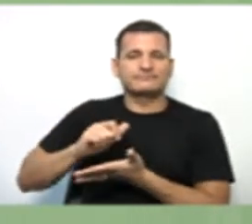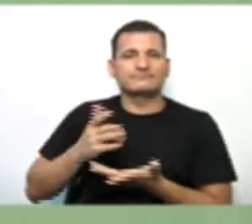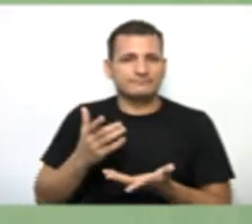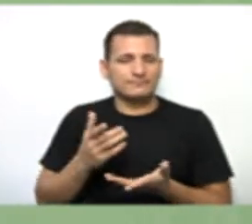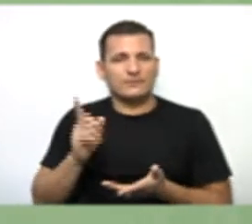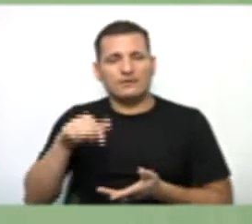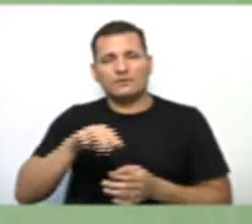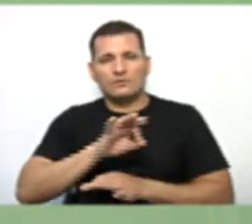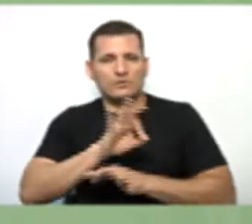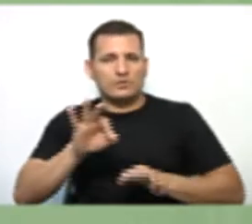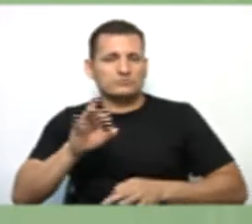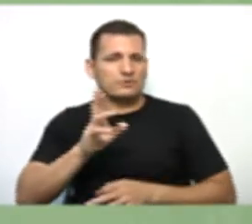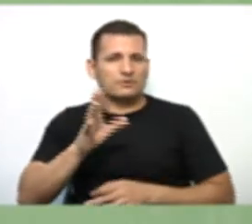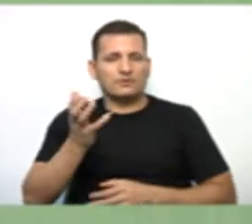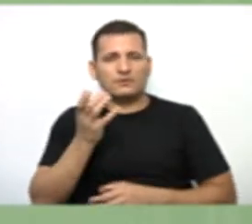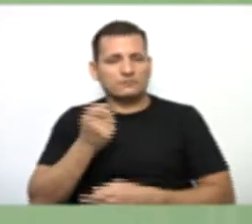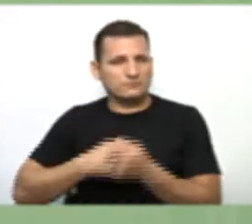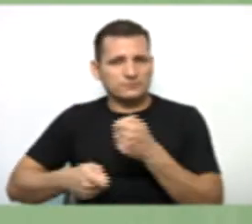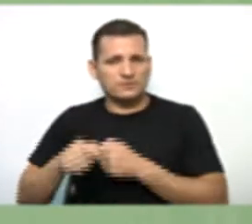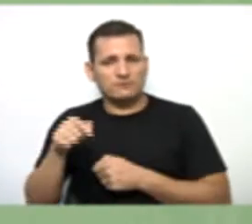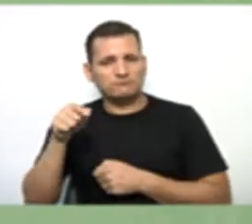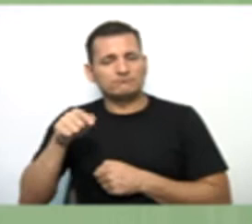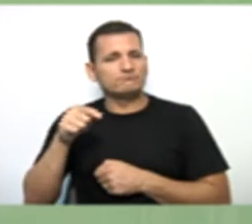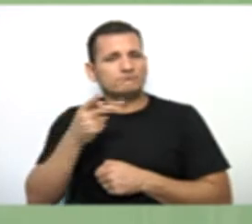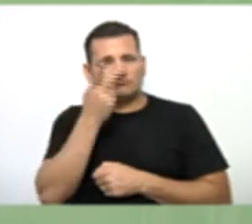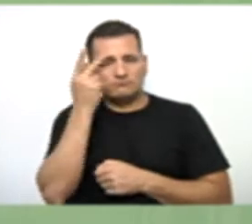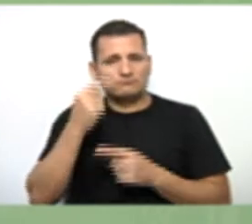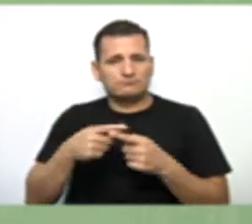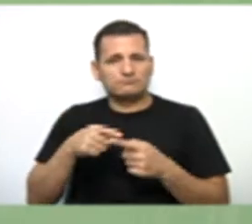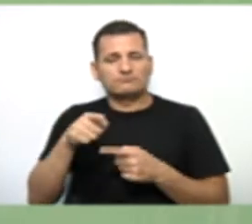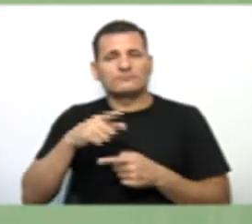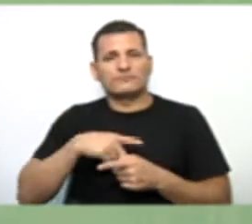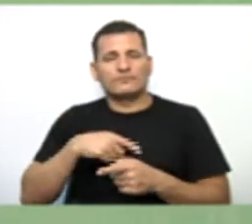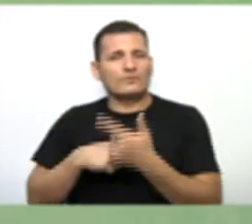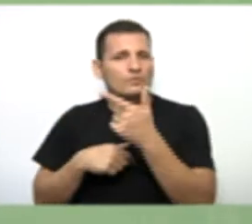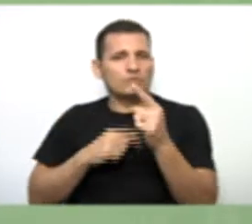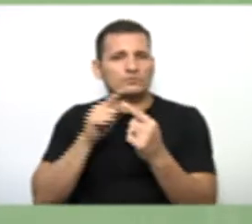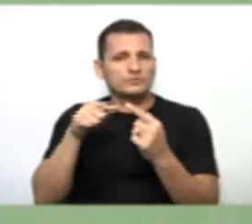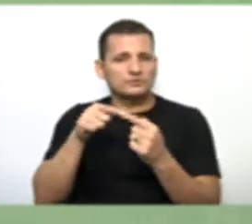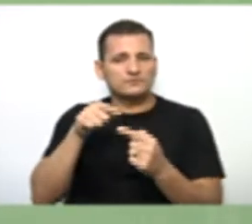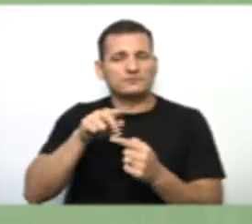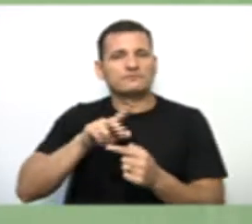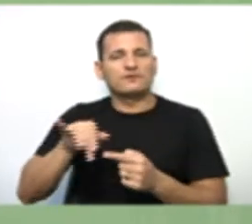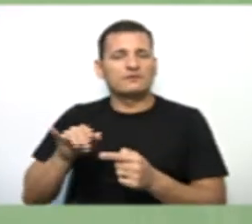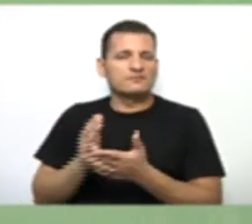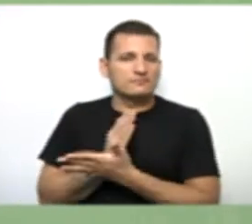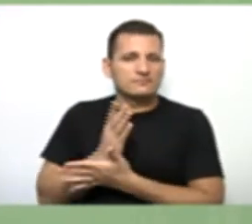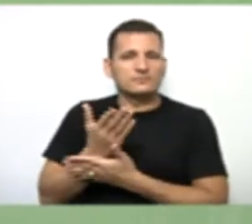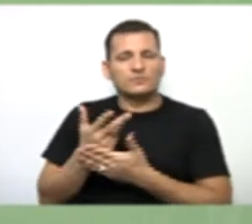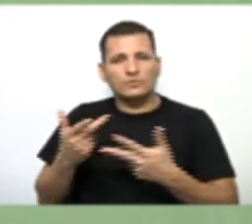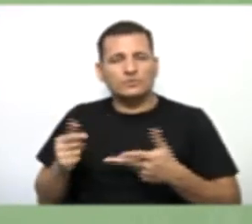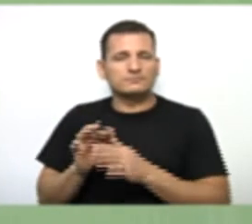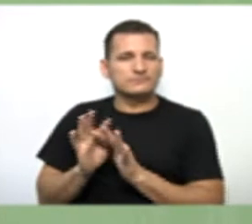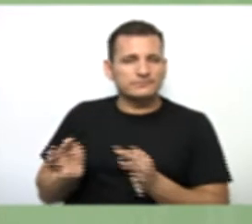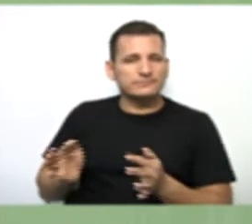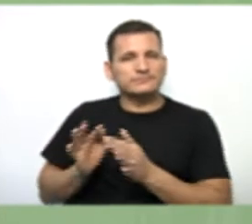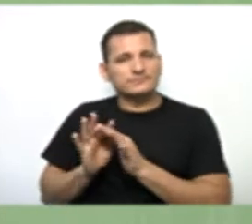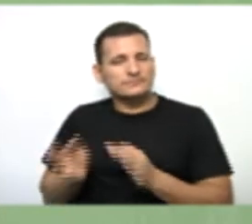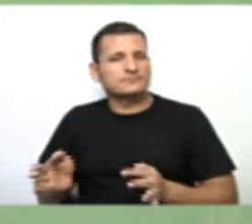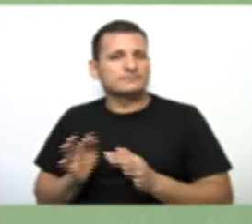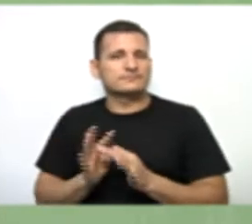ótimo para quem quer negociar com essa pessoa, né? Ele tem outros objetivos, com isso ele vai cedendo algumas coisas a mais, tá